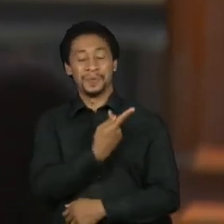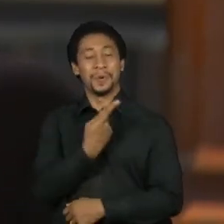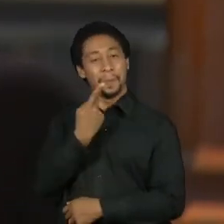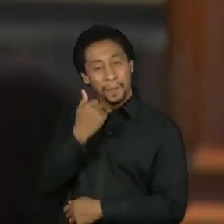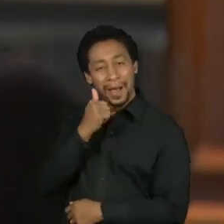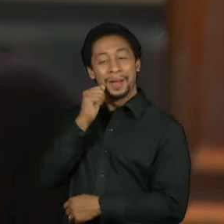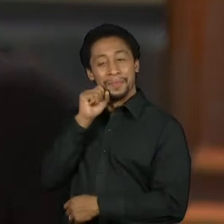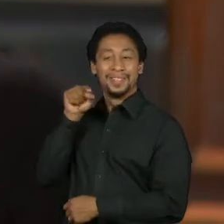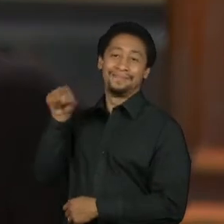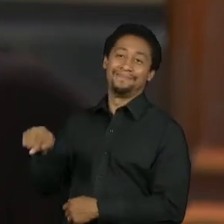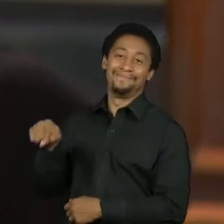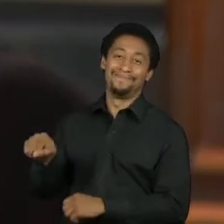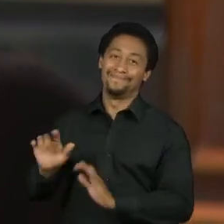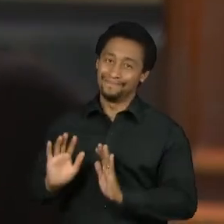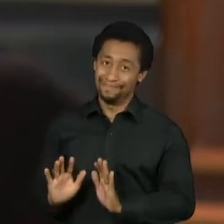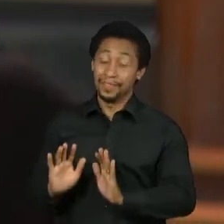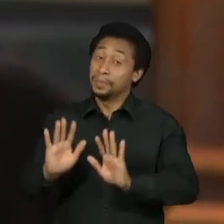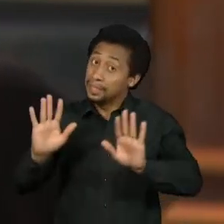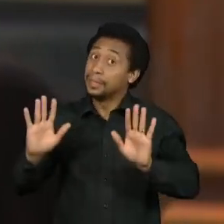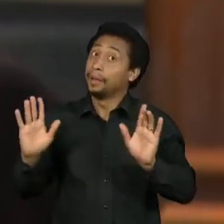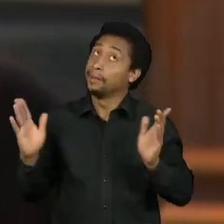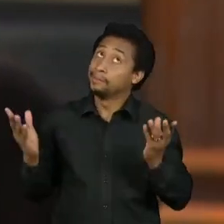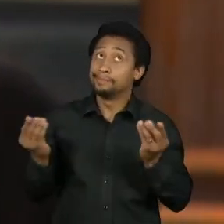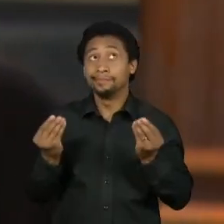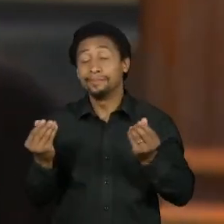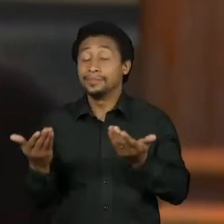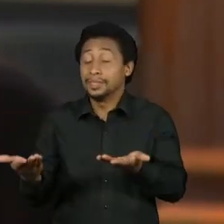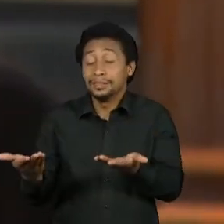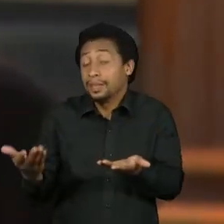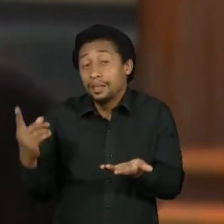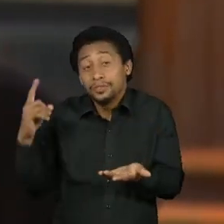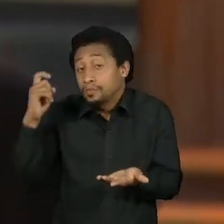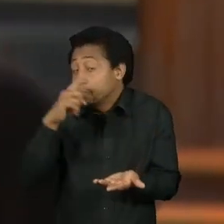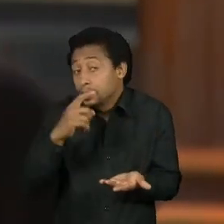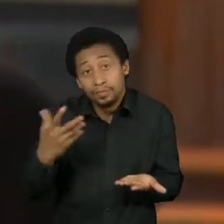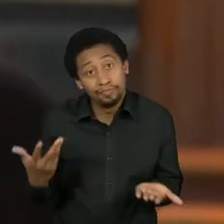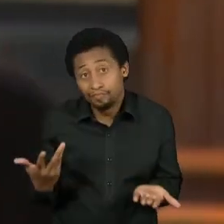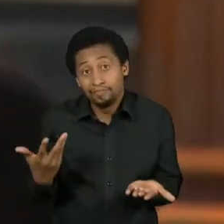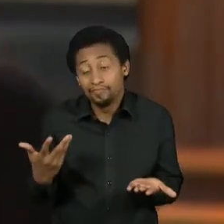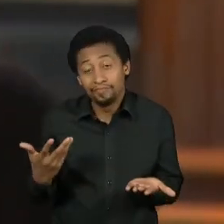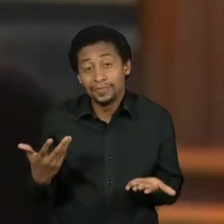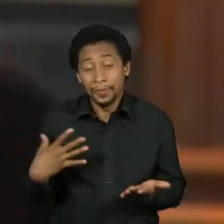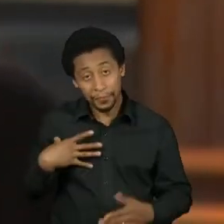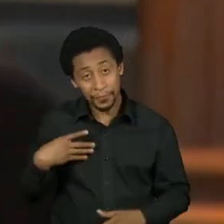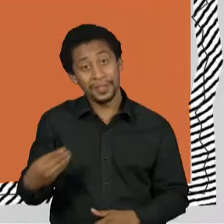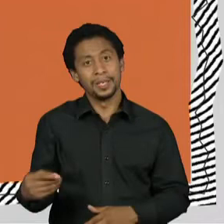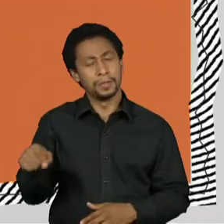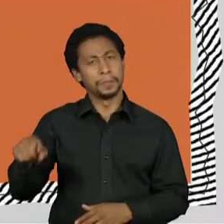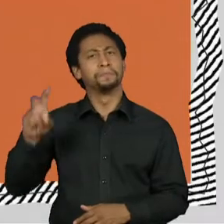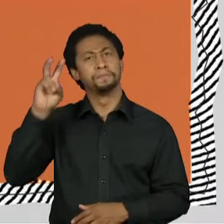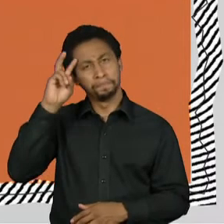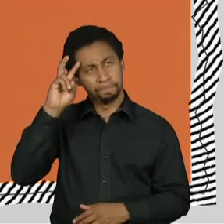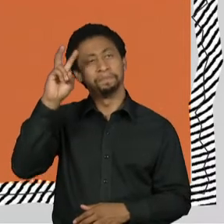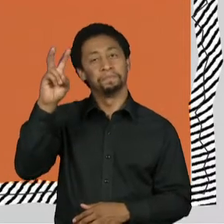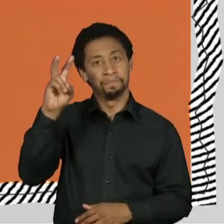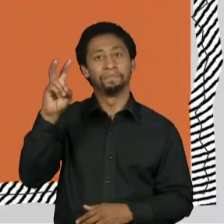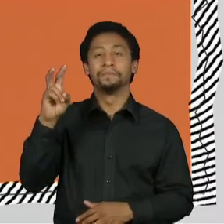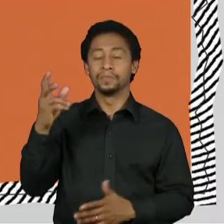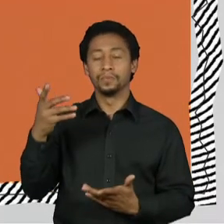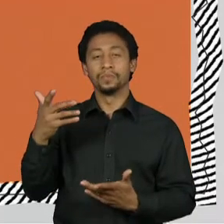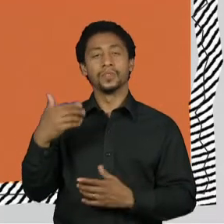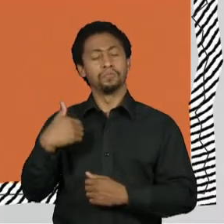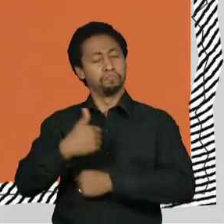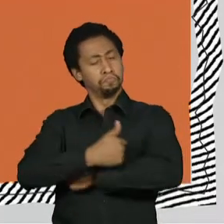e as dificuldades de você de você ter filhos é uma menina inteligente bom